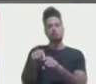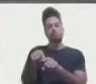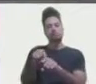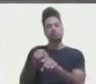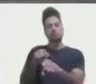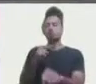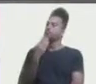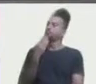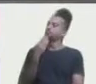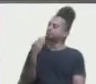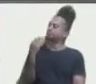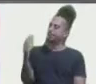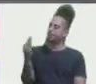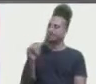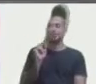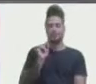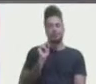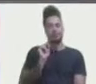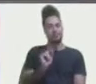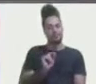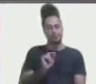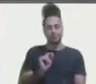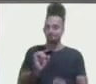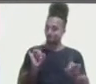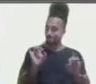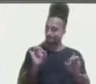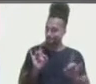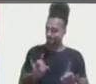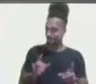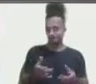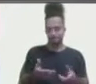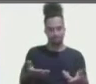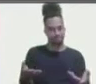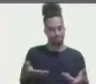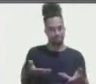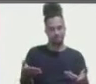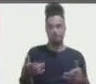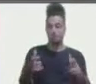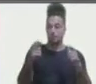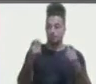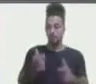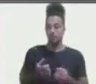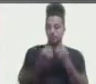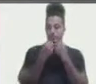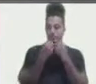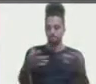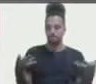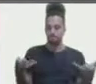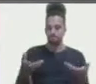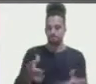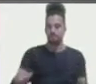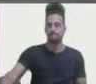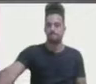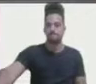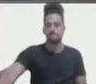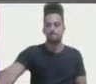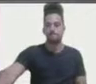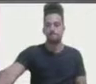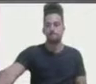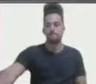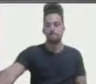requerimento com toda a sensibilidade pro assunto é um local de grande fluxo de veículos de